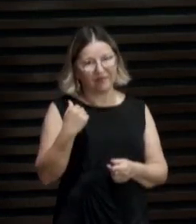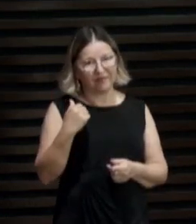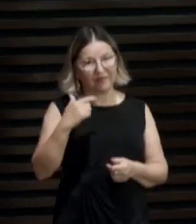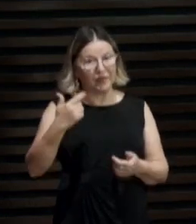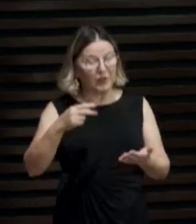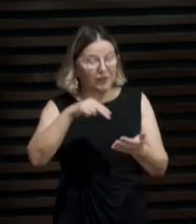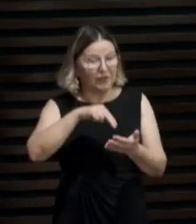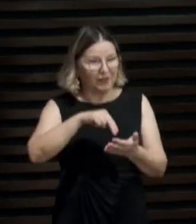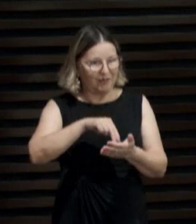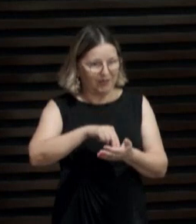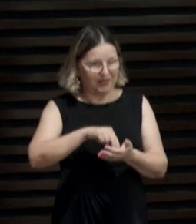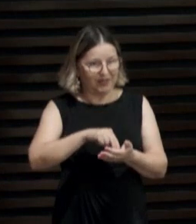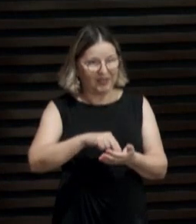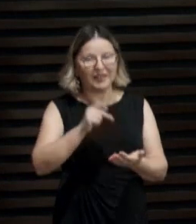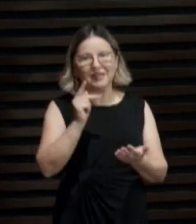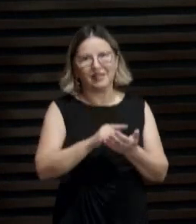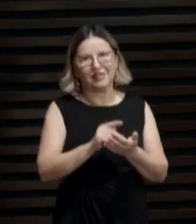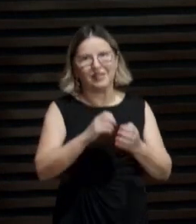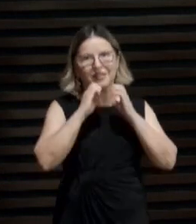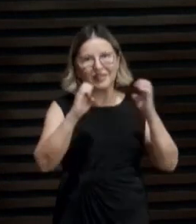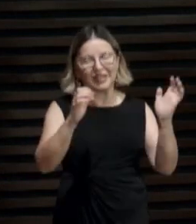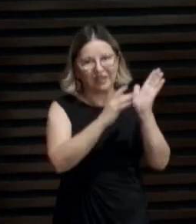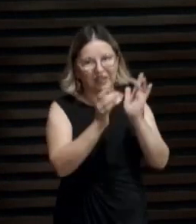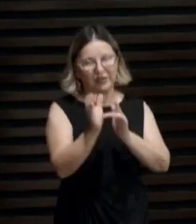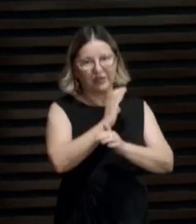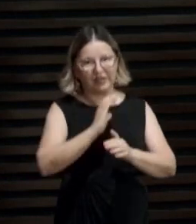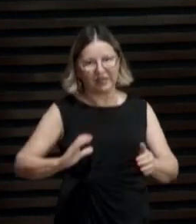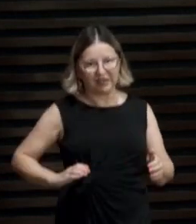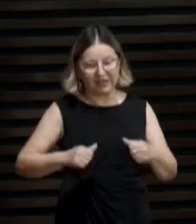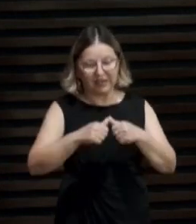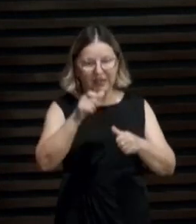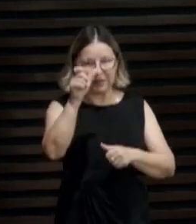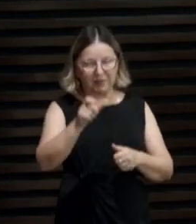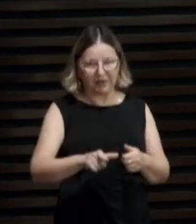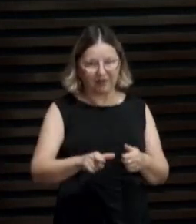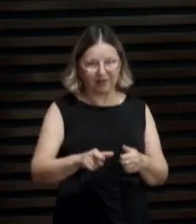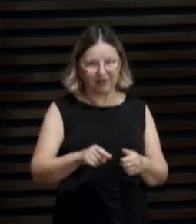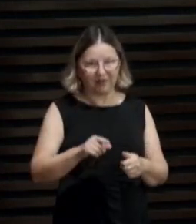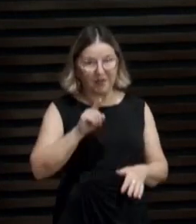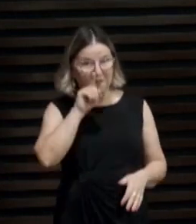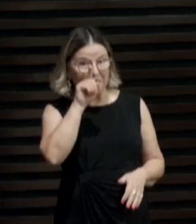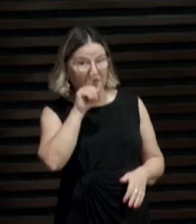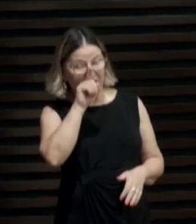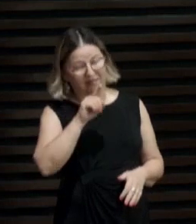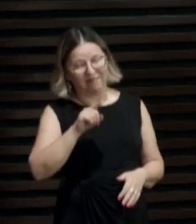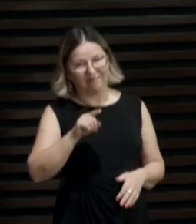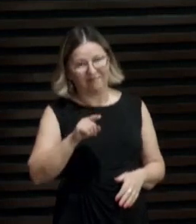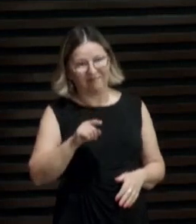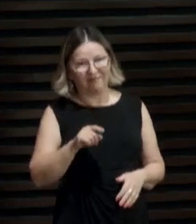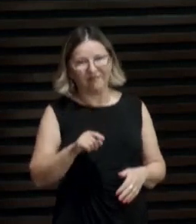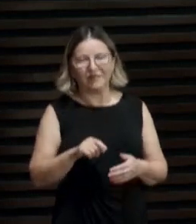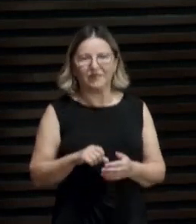Deus, da verdade do Evangelho de Jesus Cristo. E esses estão em risco de chegar ao momento de não haver mais chance, porque depois que